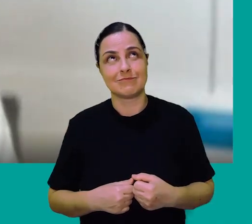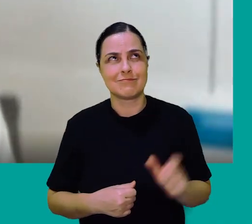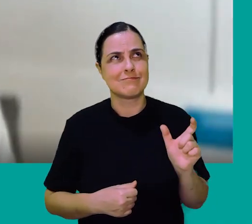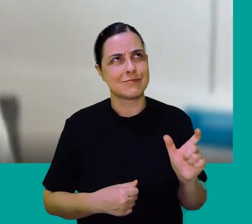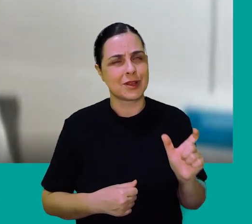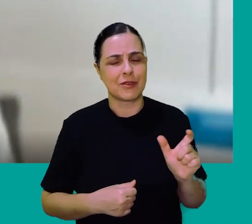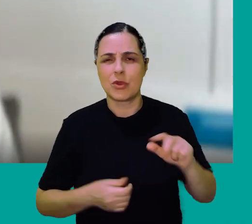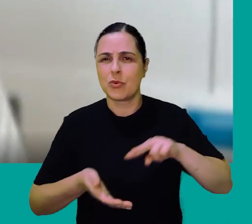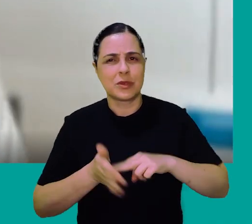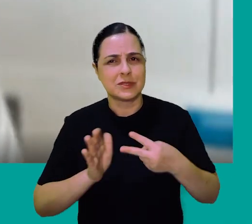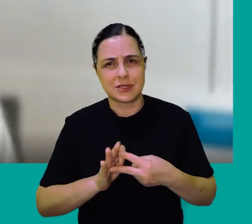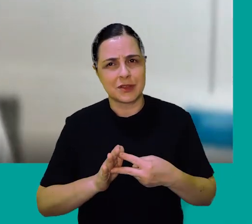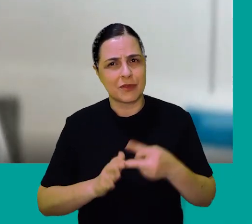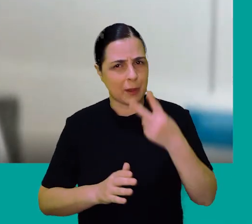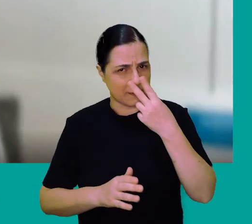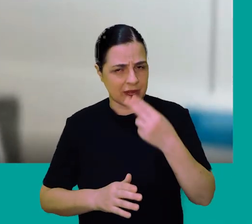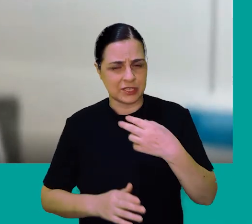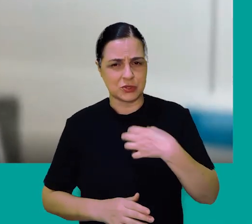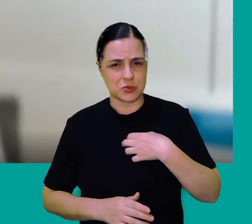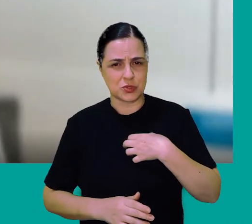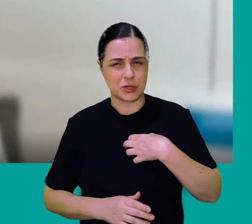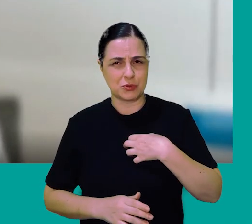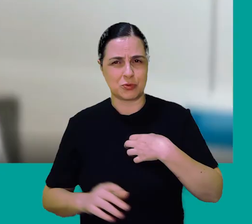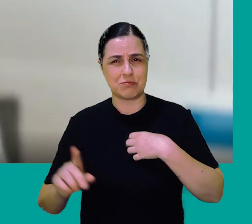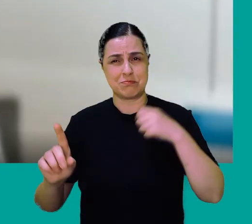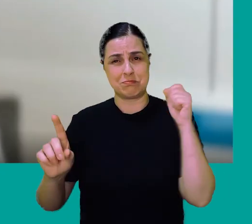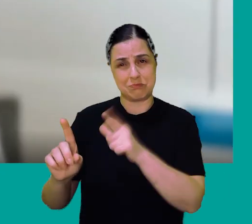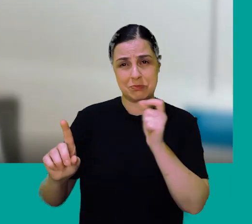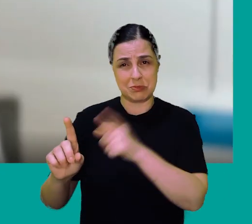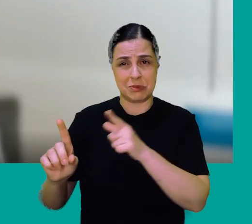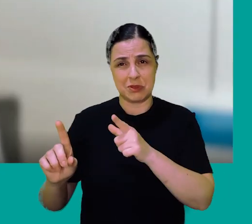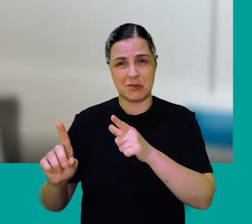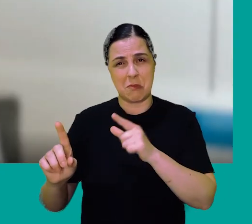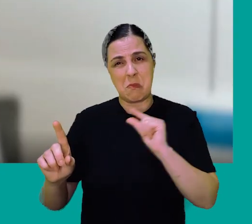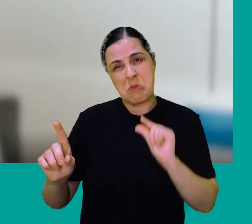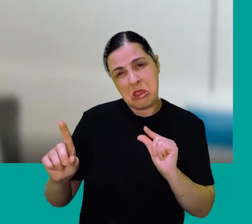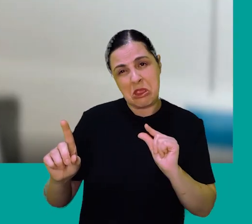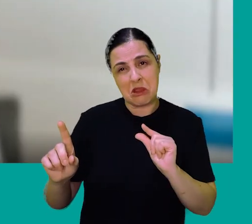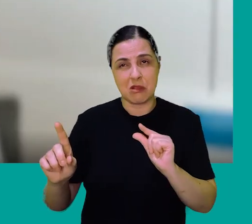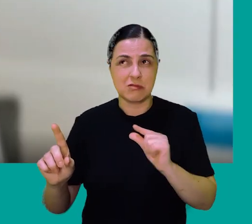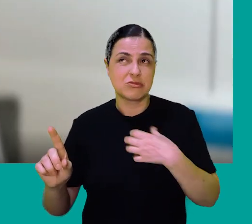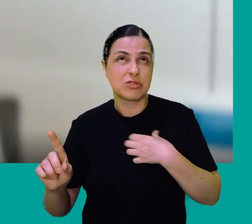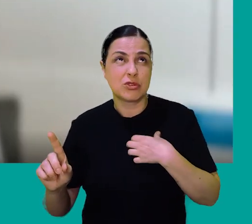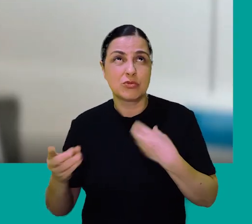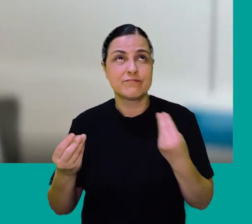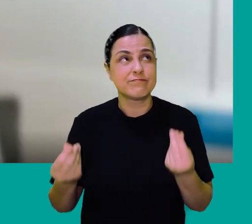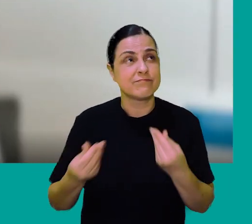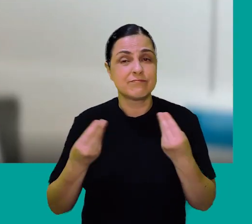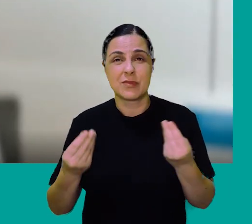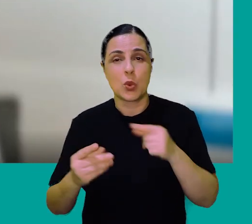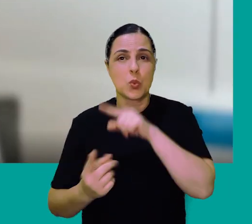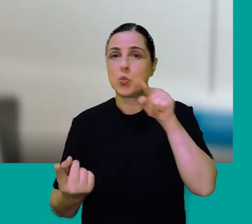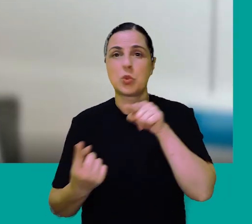Microagressão seria uma agressão mais micro, talvez uma agressão pequena, uma agressão sem o